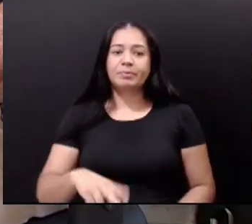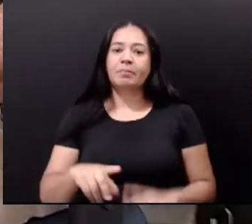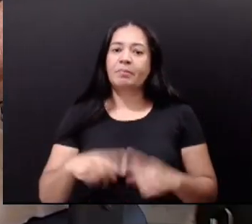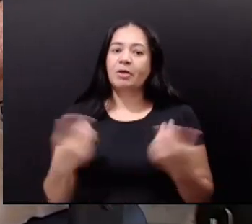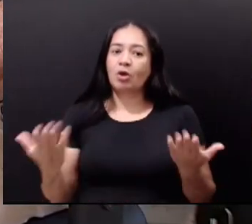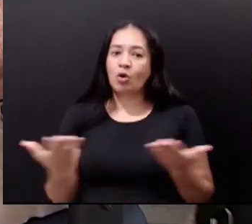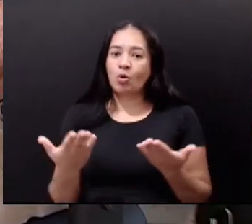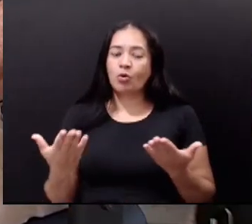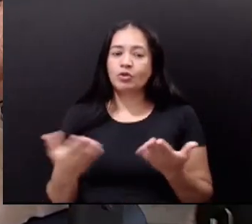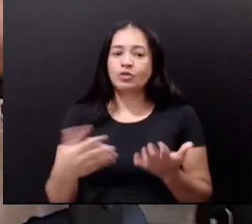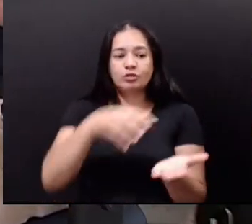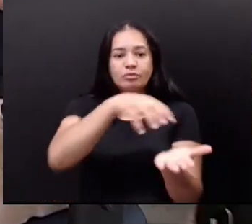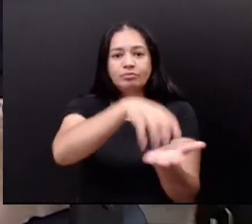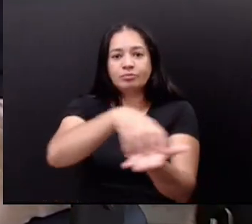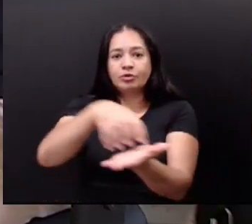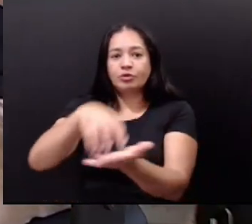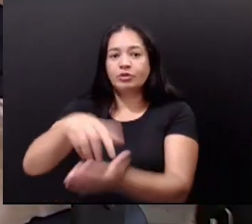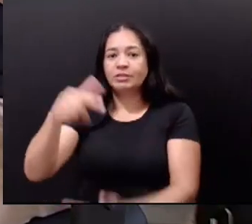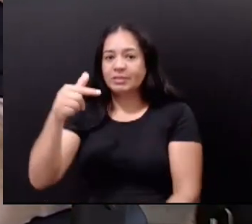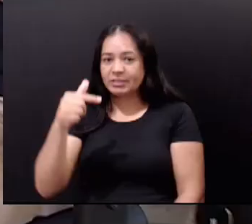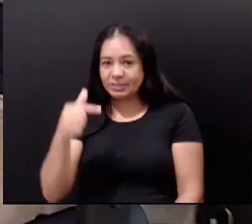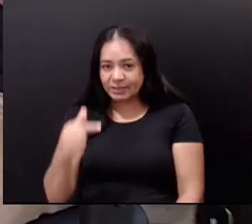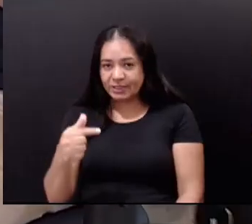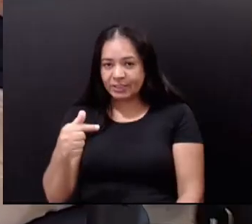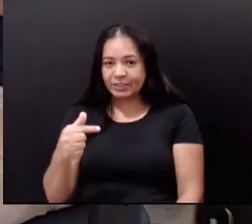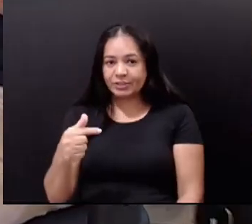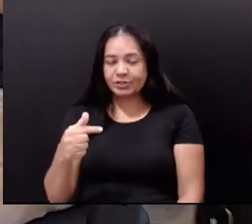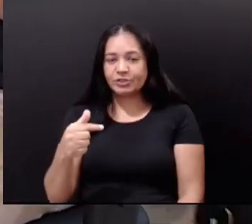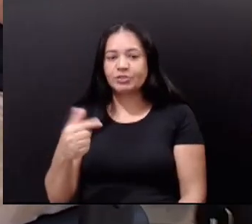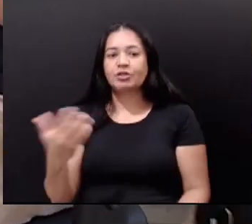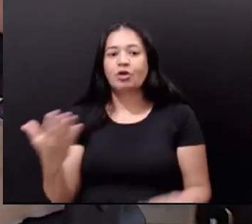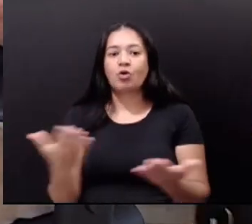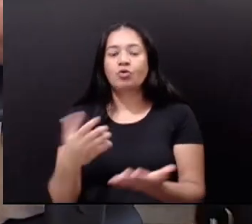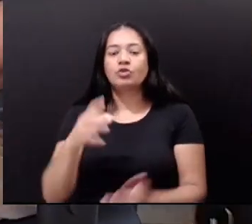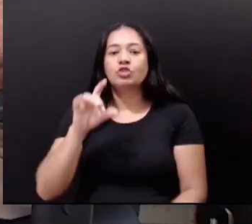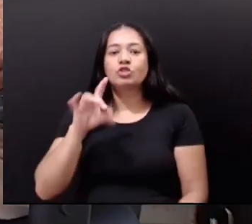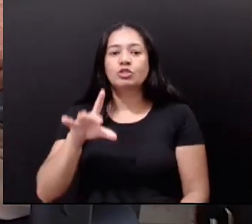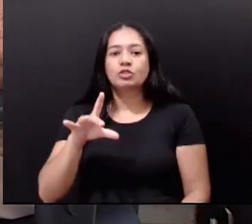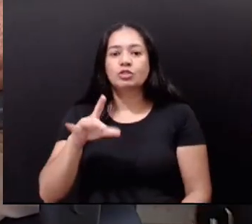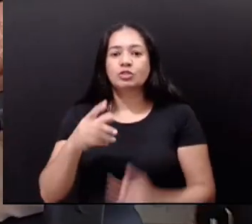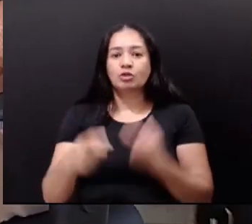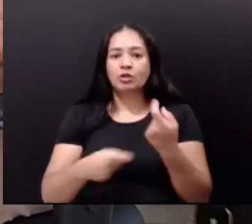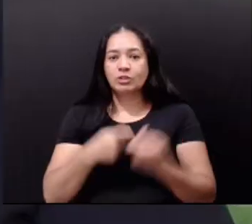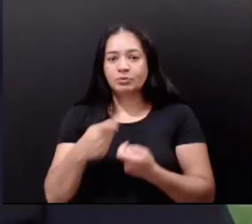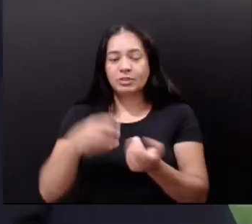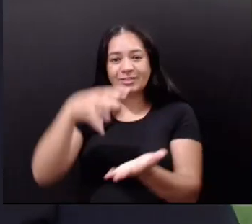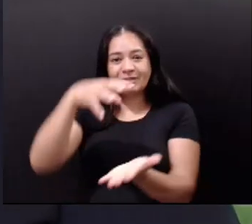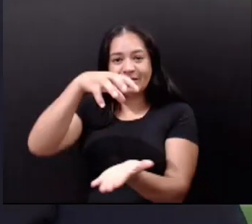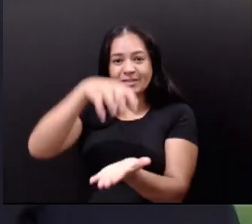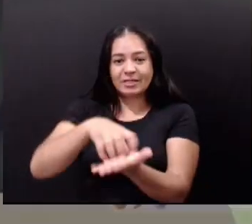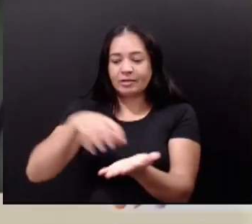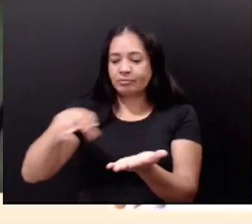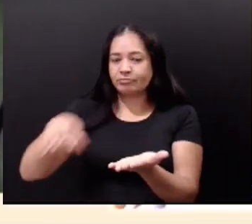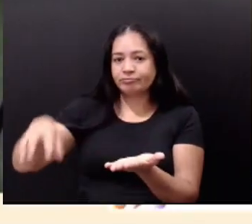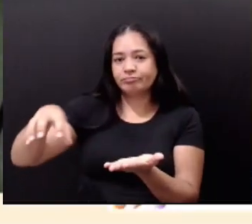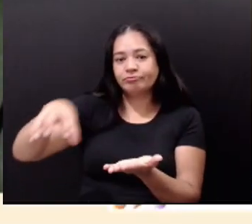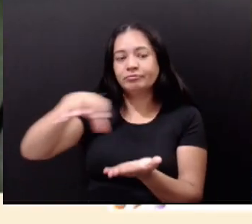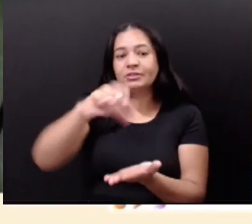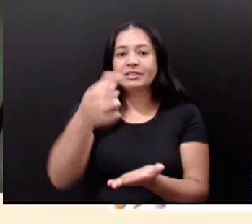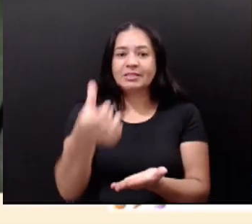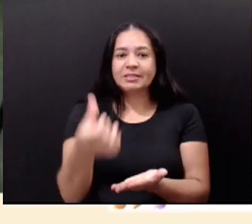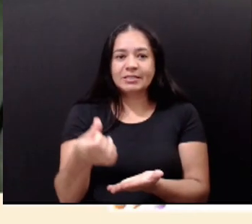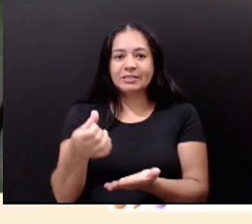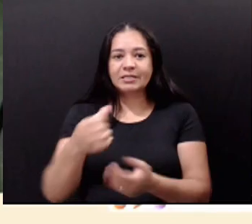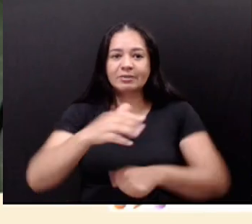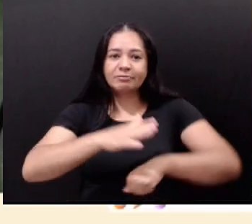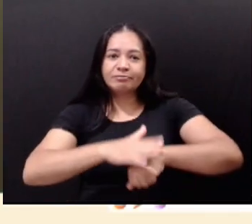unidades, é a sede da SETA, que hoje só funciona a administração, toda a gestão, e 6 unidades executoras. Essa aqui do Guaraçaí